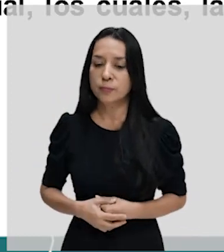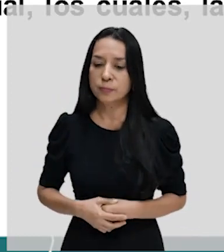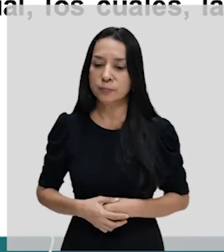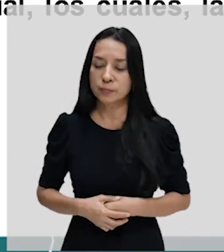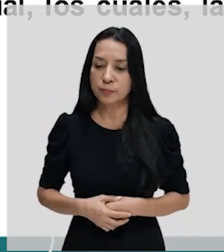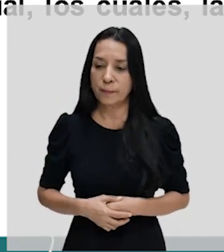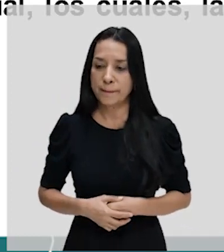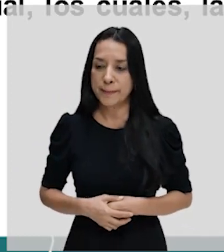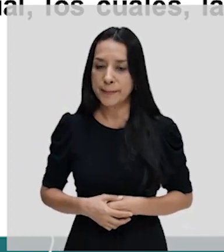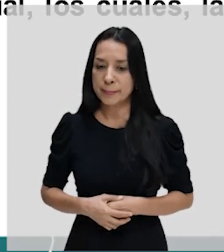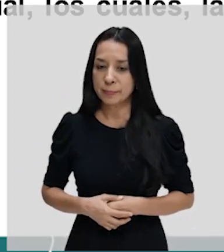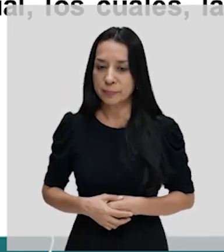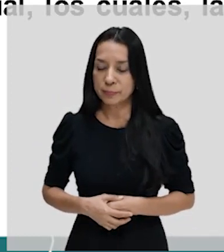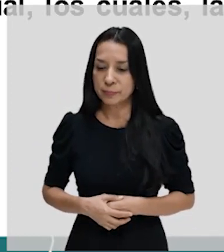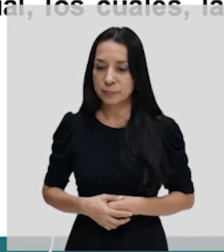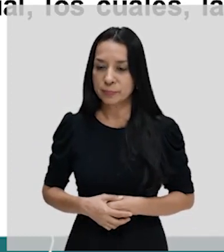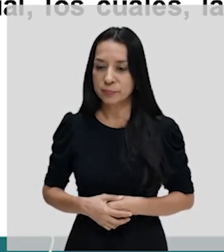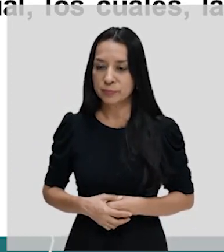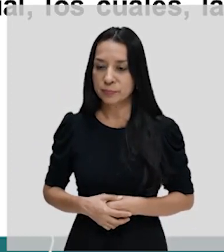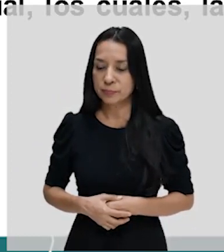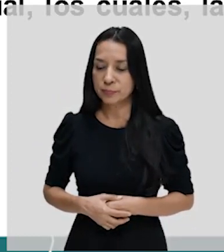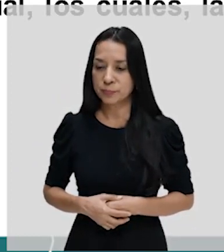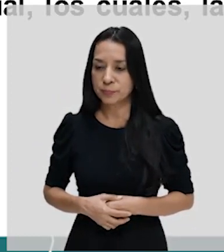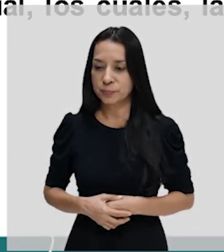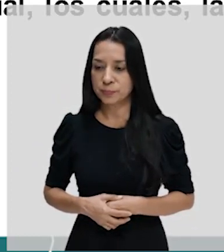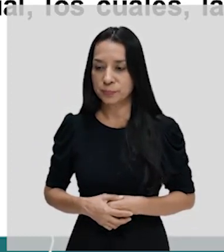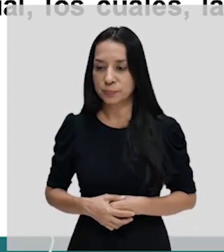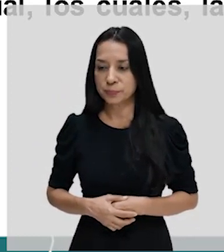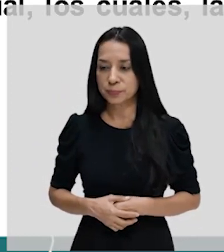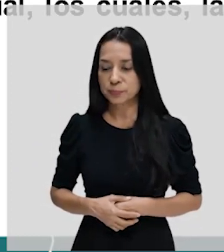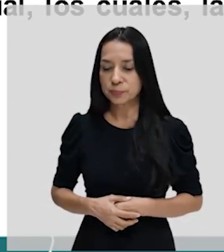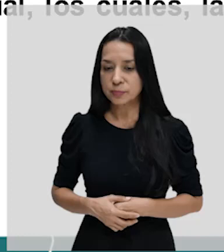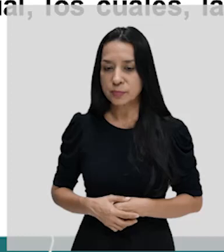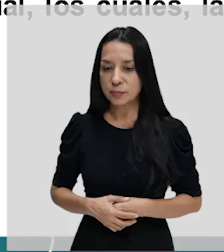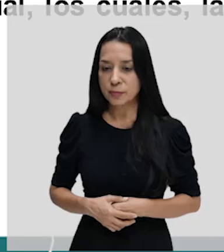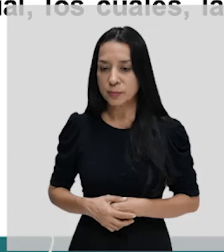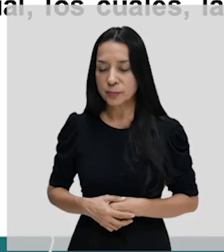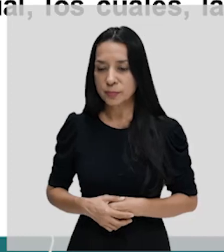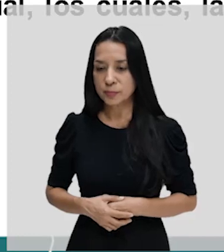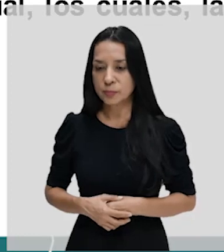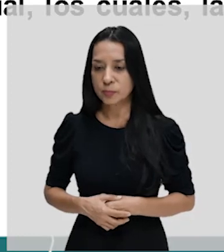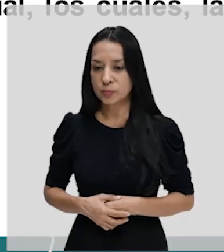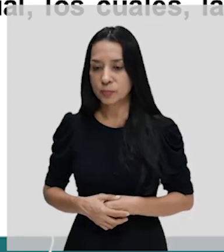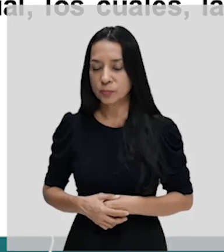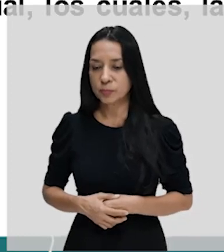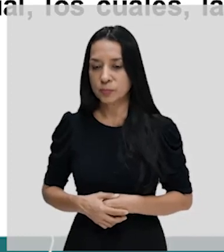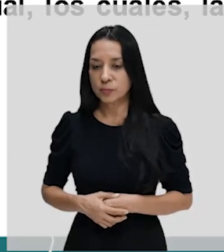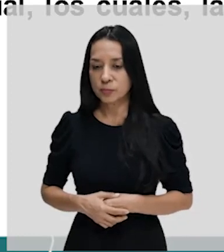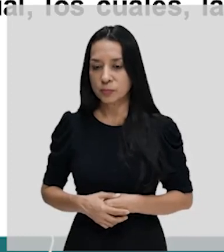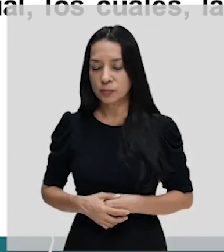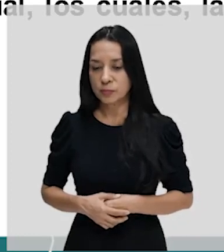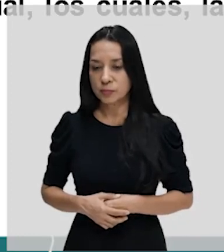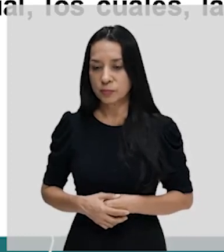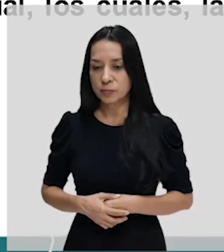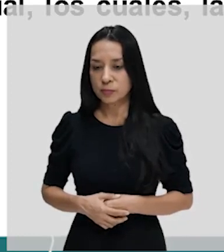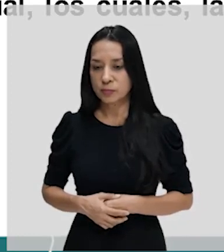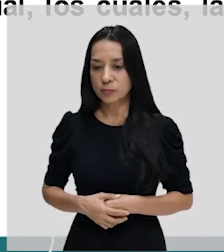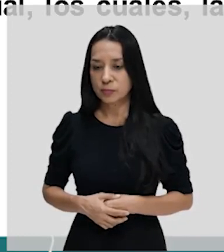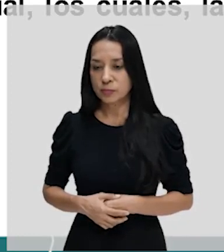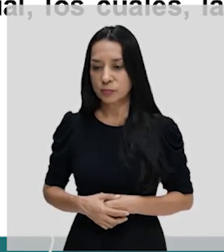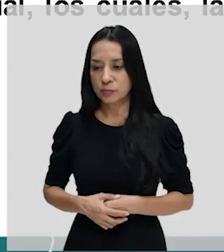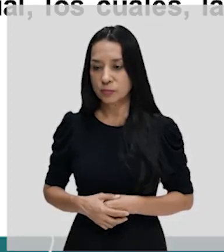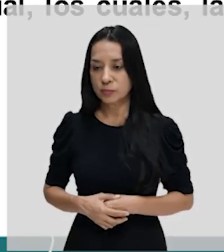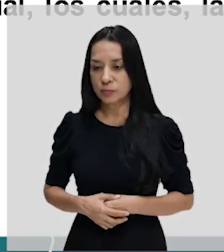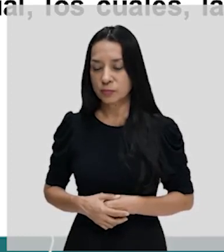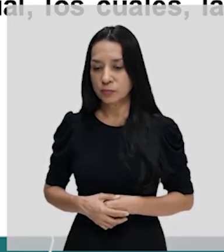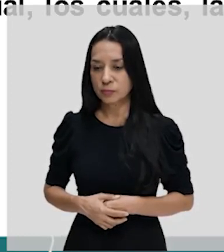oración principal. Eso quiere decir que el pronombre relativo siempre aparece dentro de uma